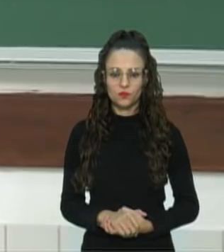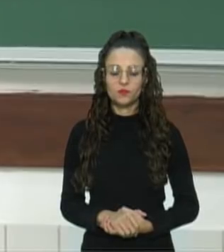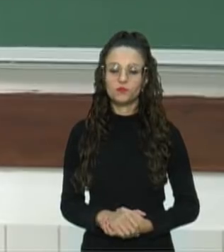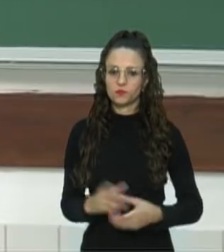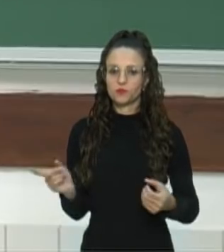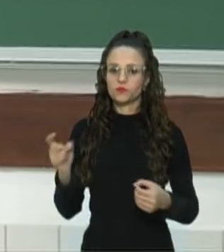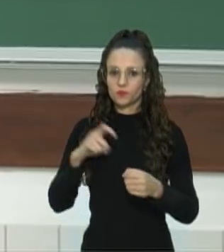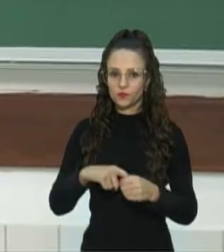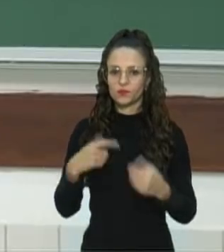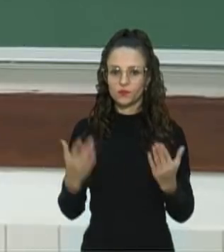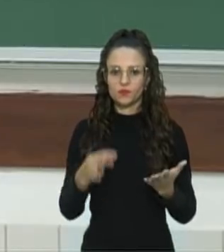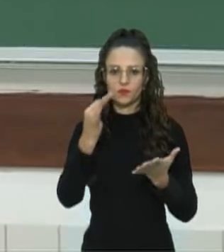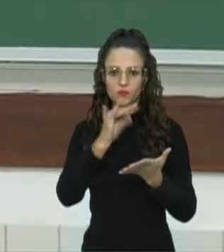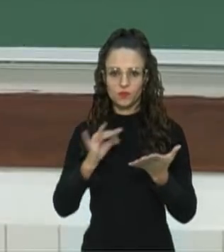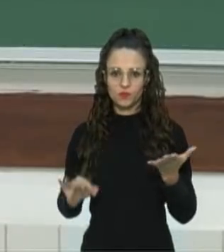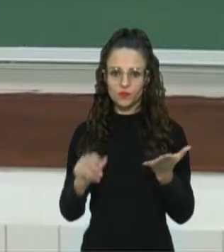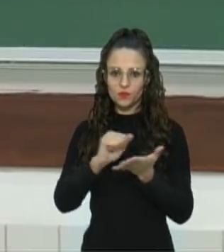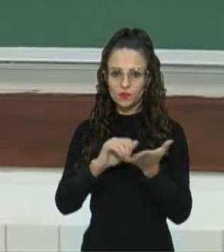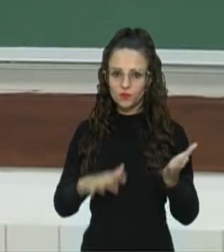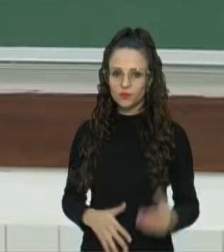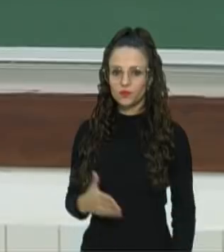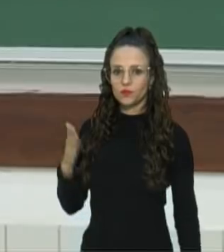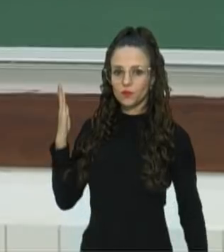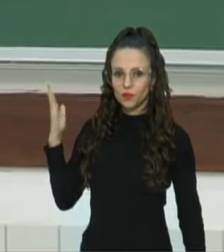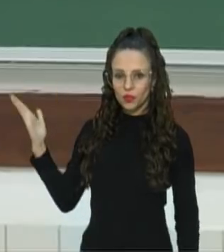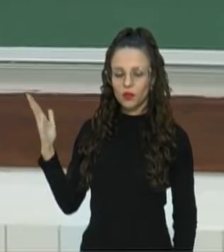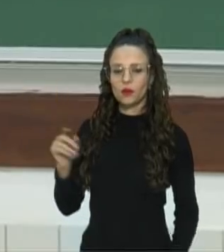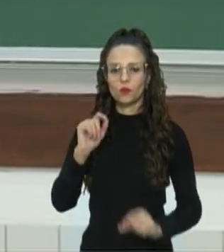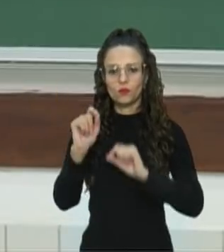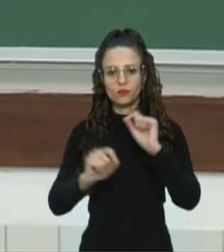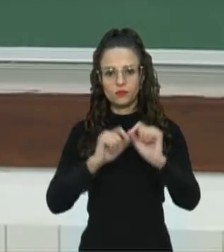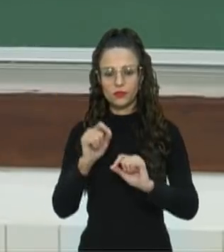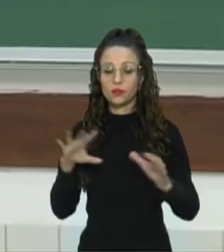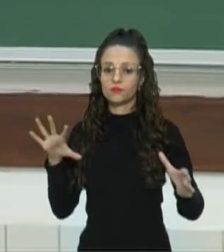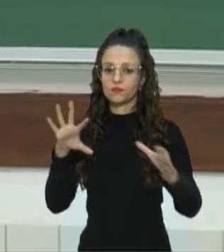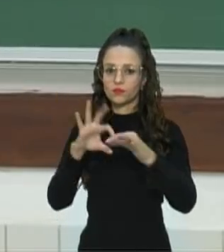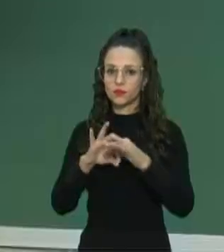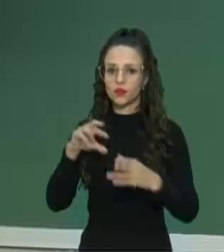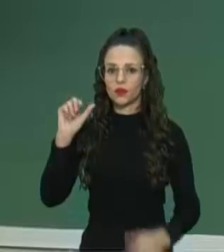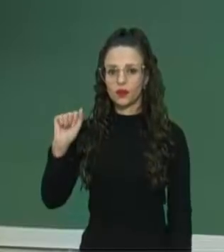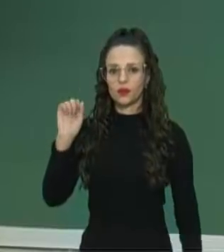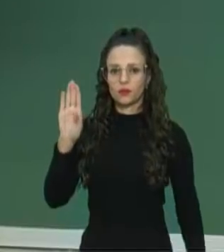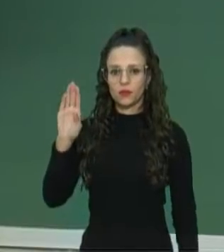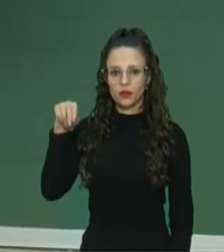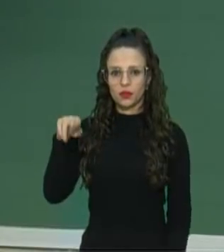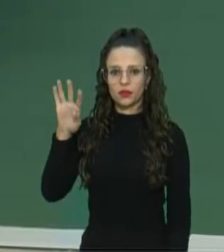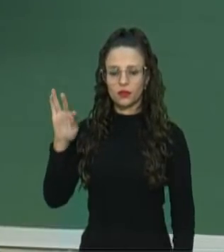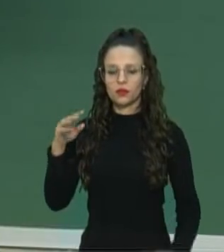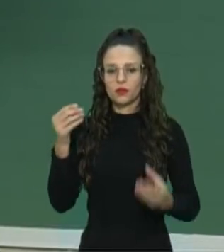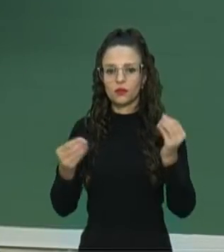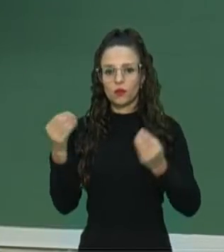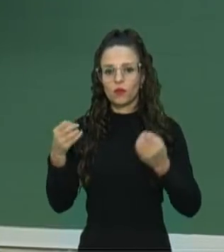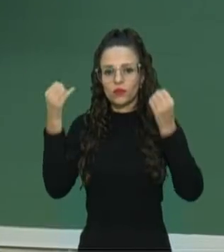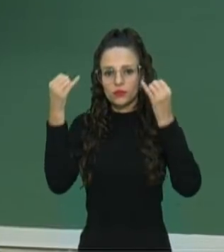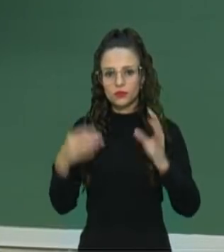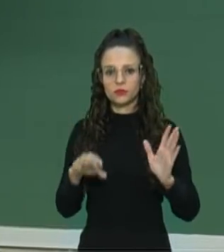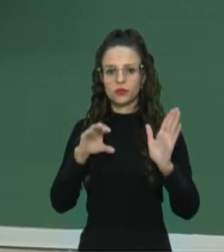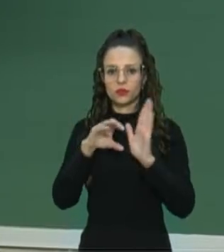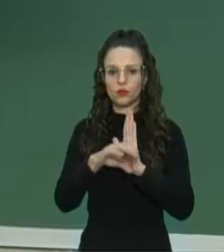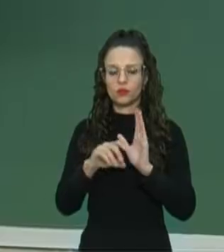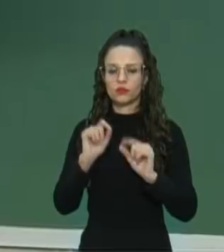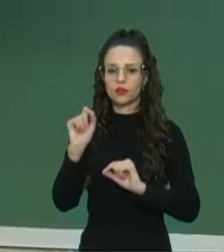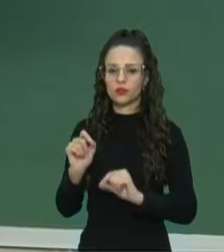Retornando então, galera, com a correção da atividade que tinha ficado aqui para vocês, que era o quê? Segundo a ABNT, como é